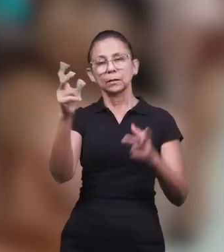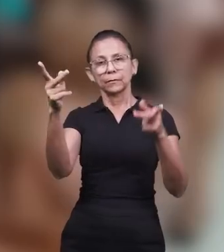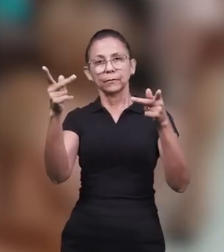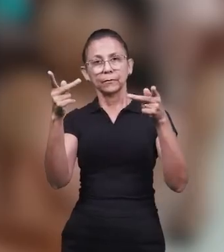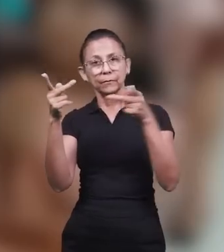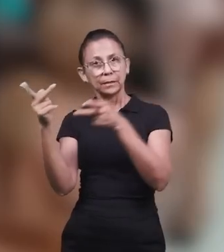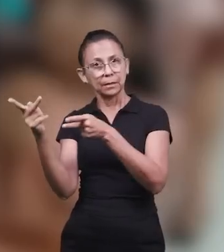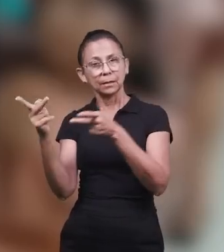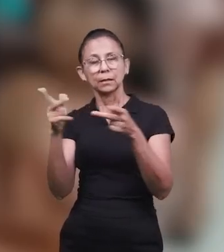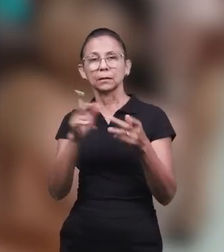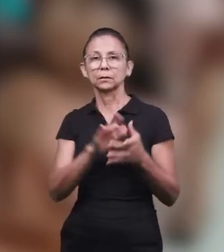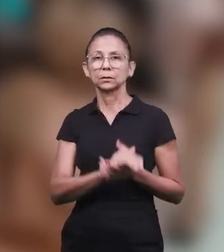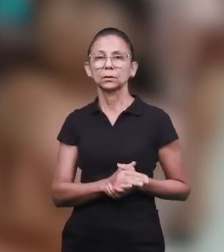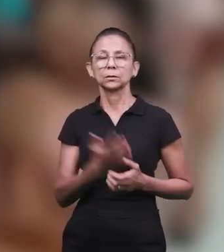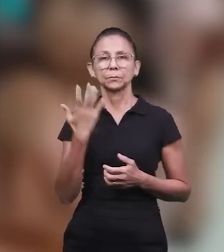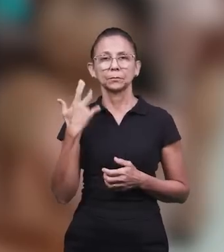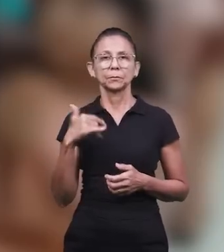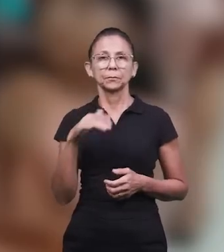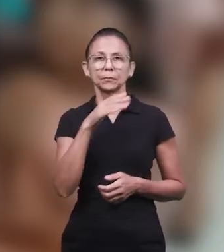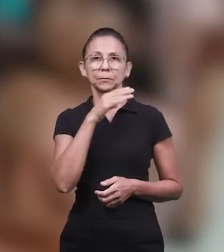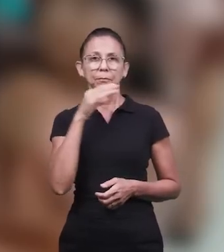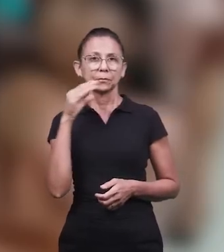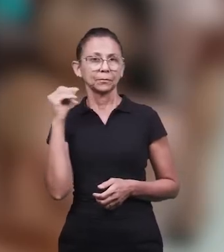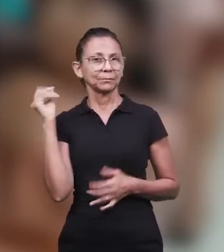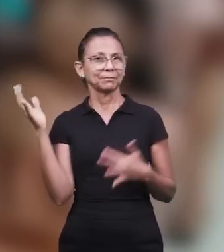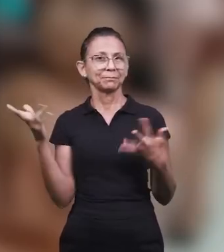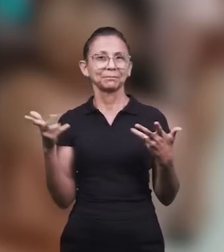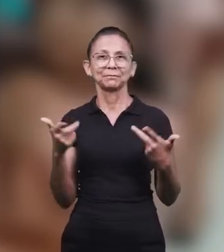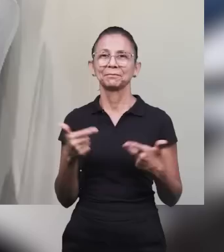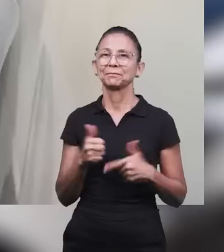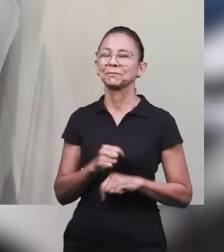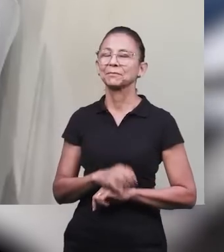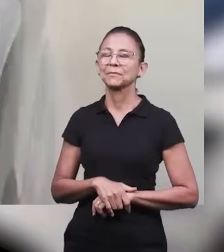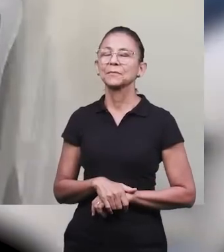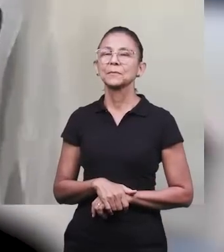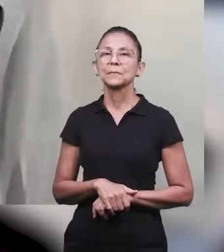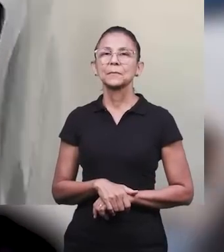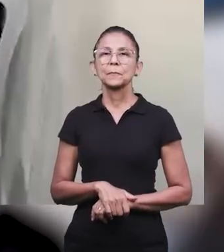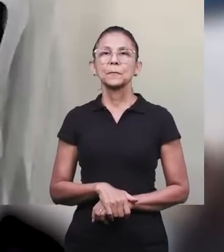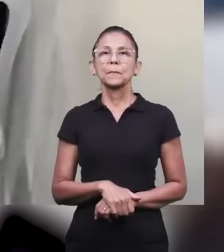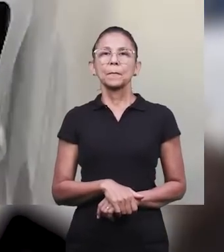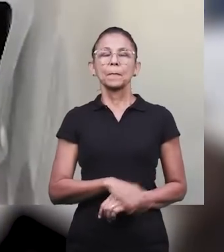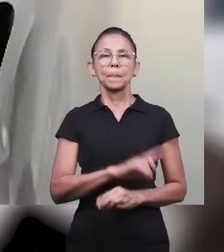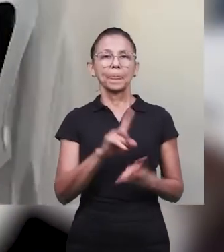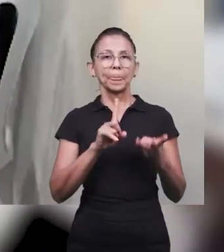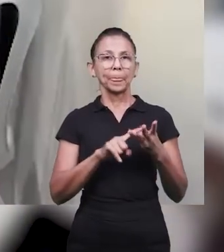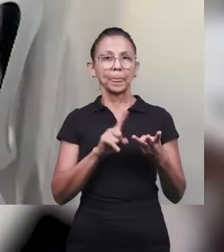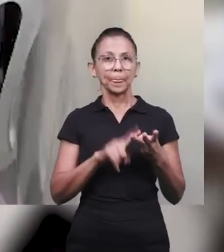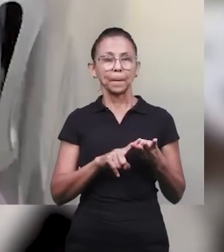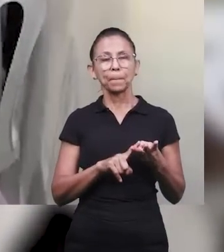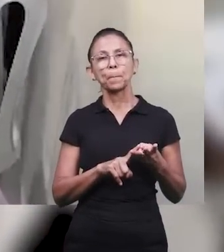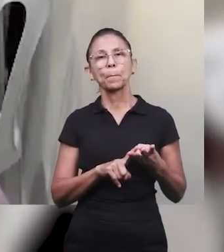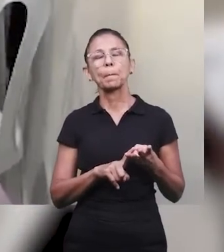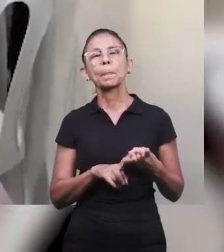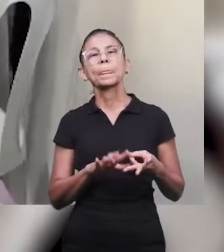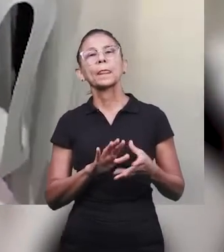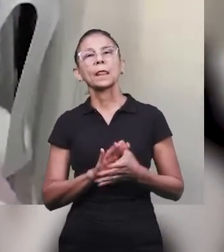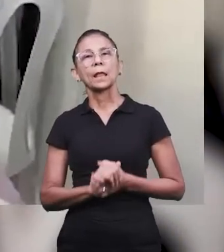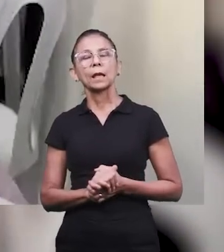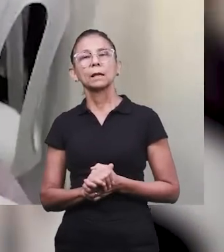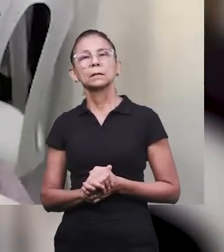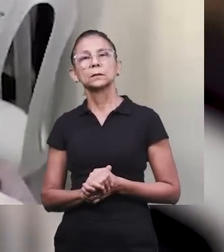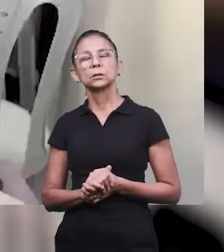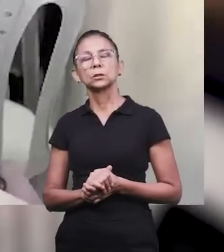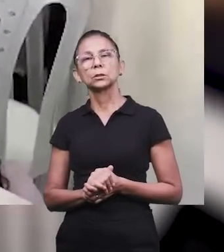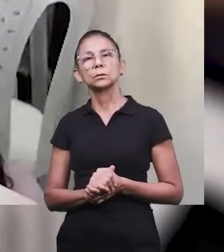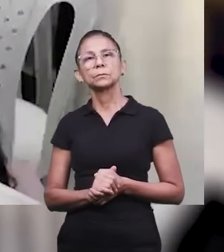crianças, intermediários e adolescentes. Que maravilha! Na cidade de Bom Jesus da Selva, Maranhão, na responsabilidade